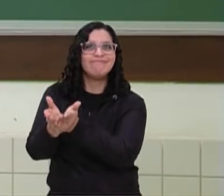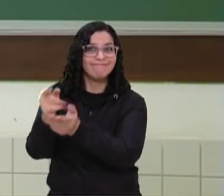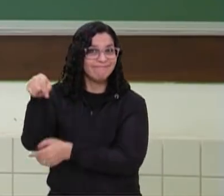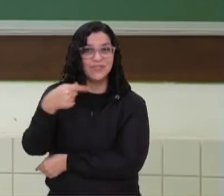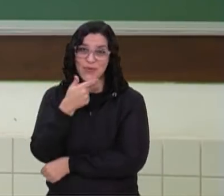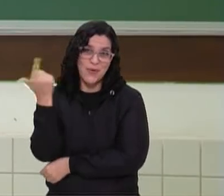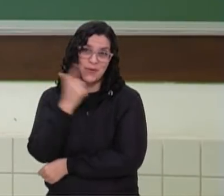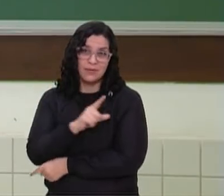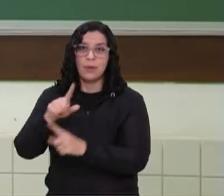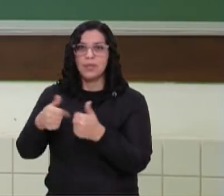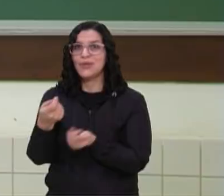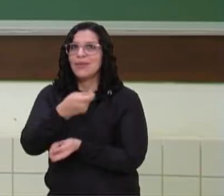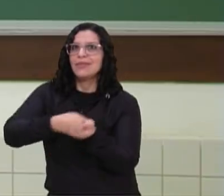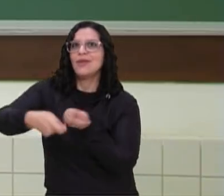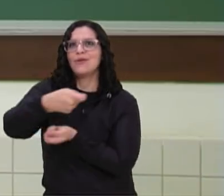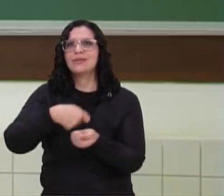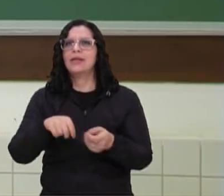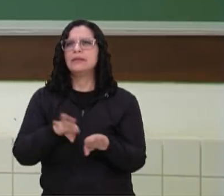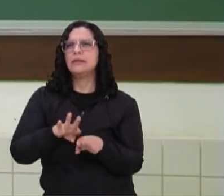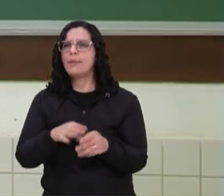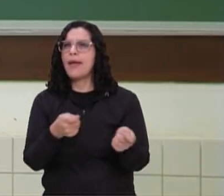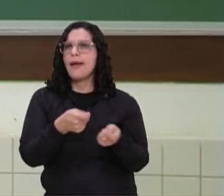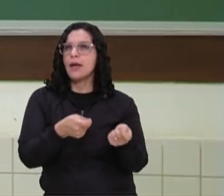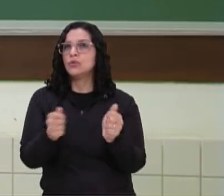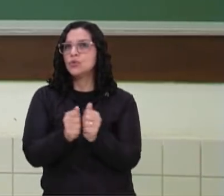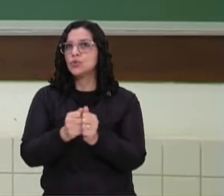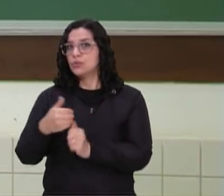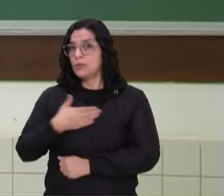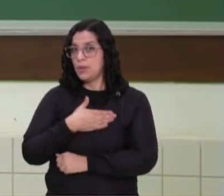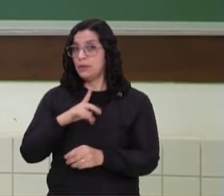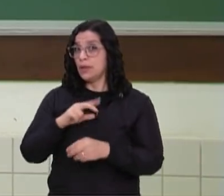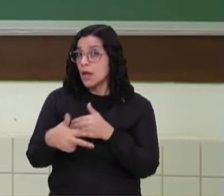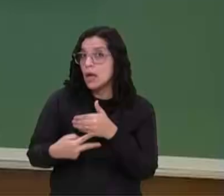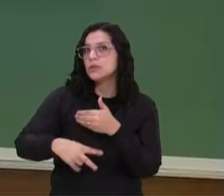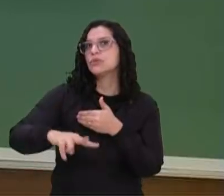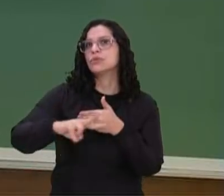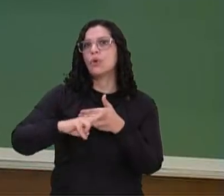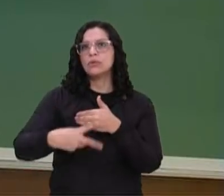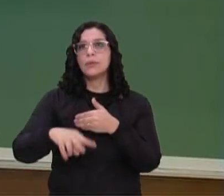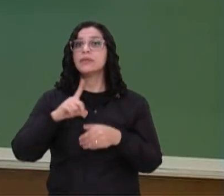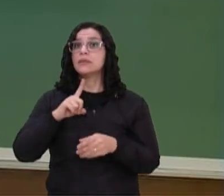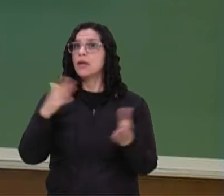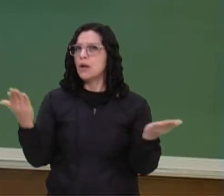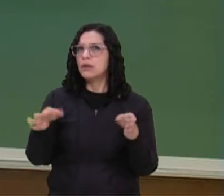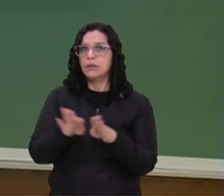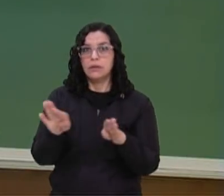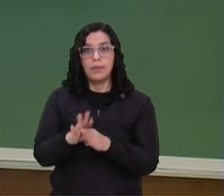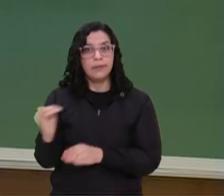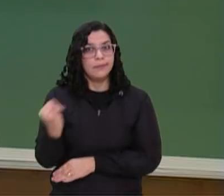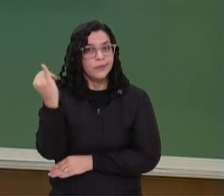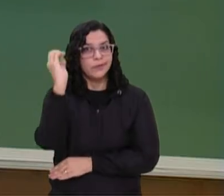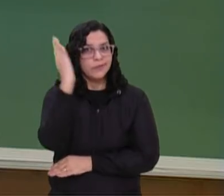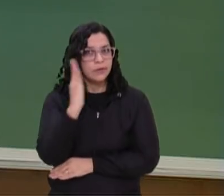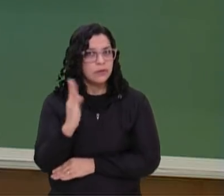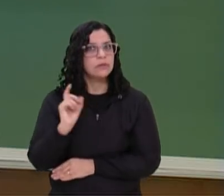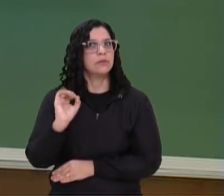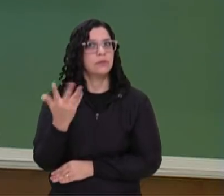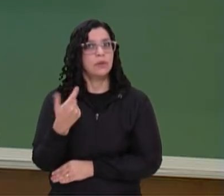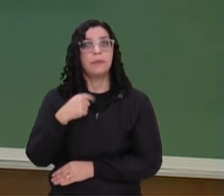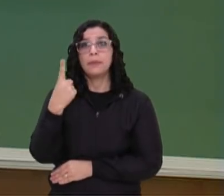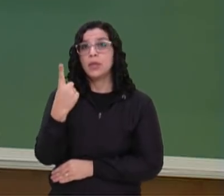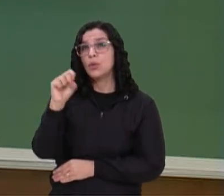e acabaria tendo que negociar com Napoleão Bonaparte. Quais foram as consequências disso? Uma delas foi muito importante para o Brasil.